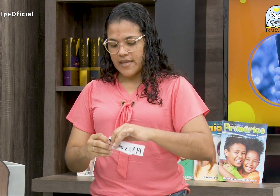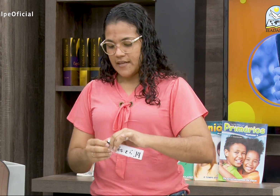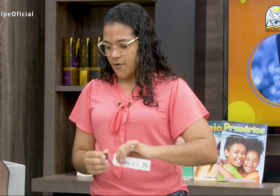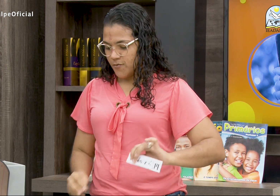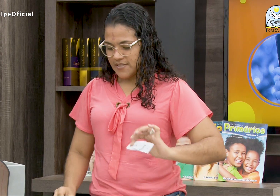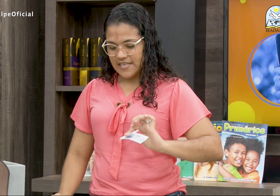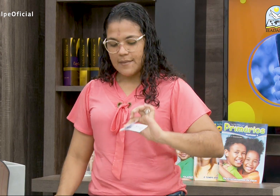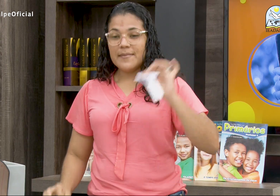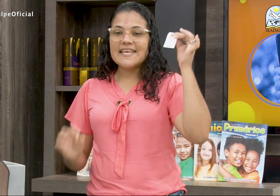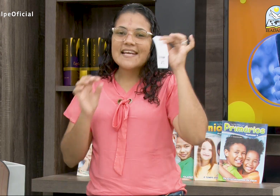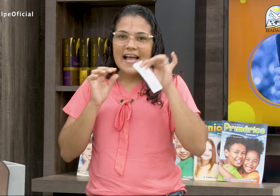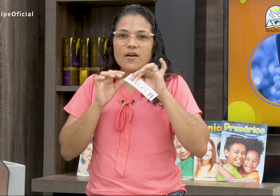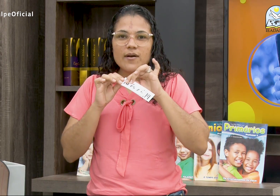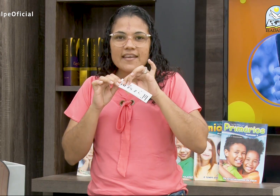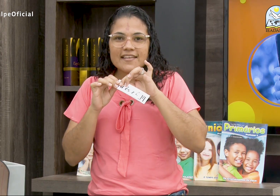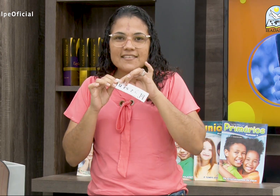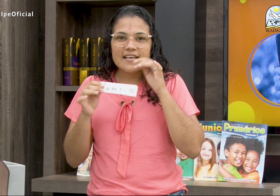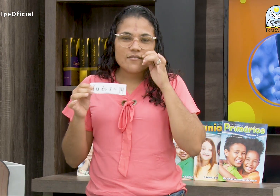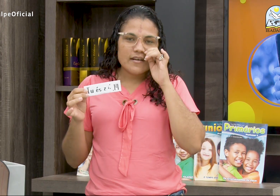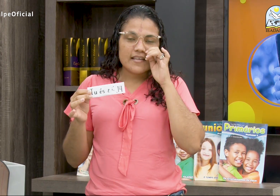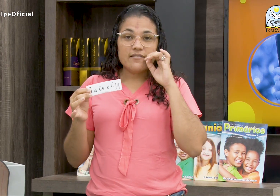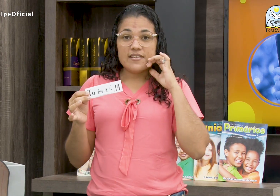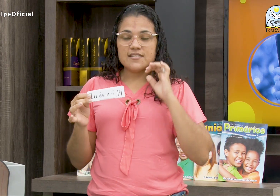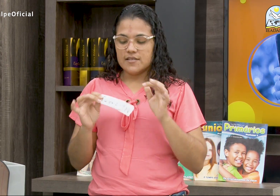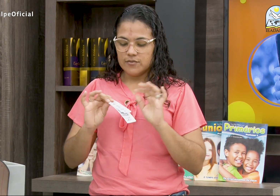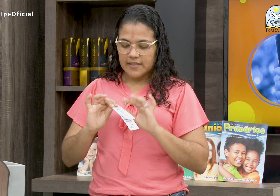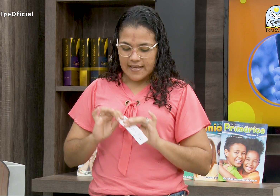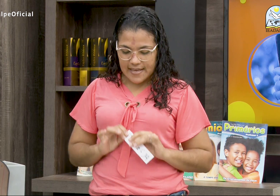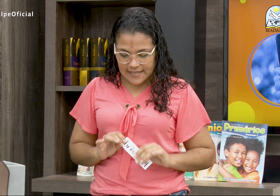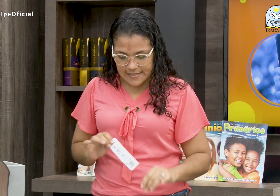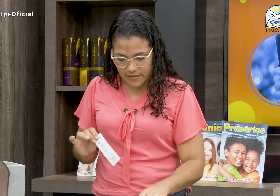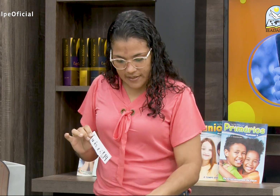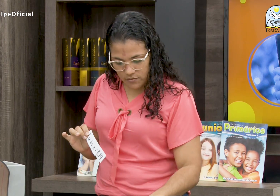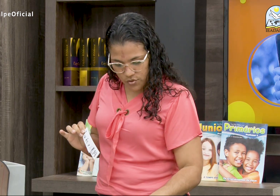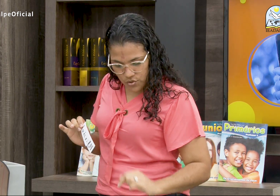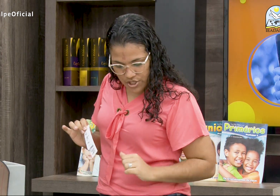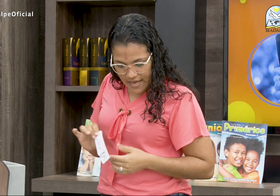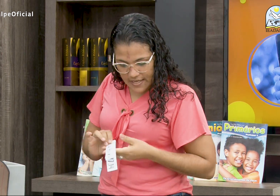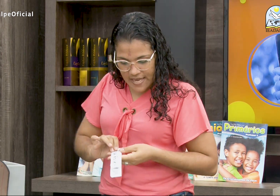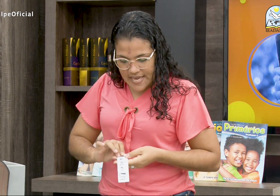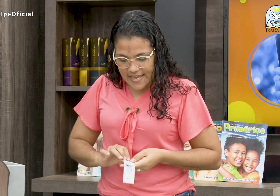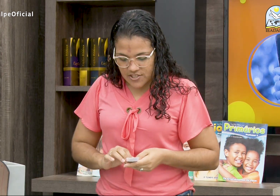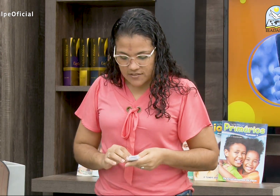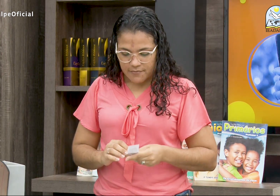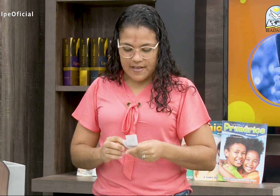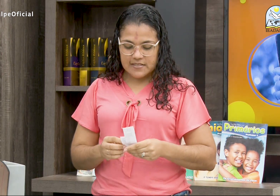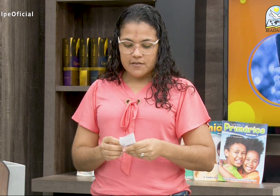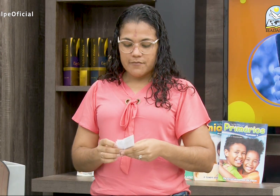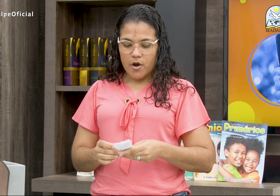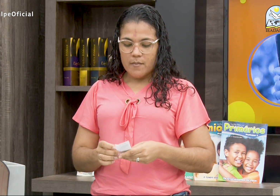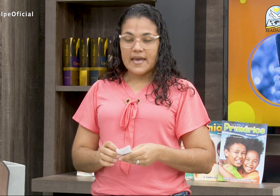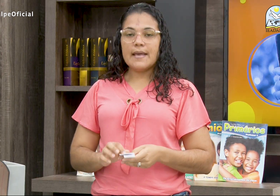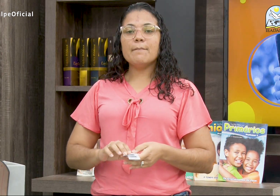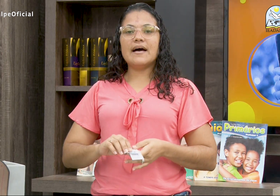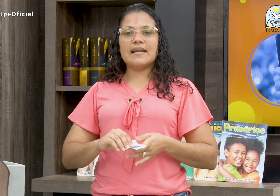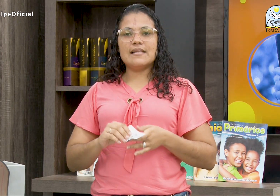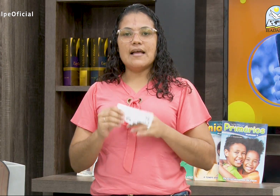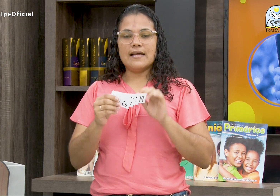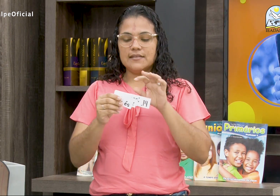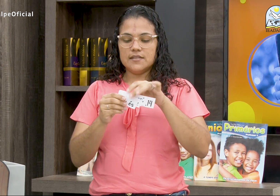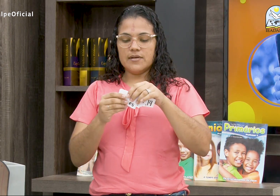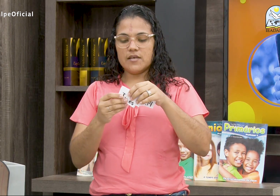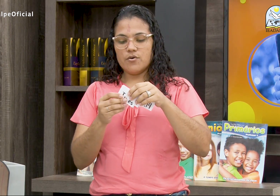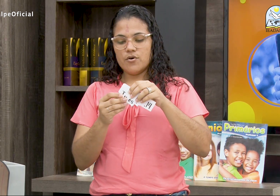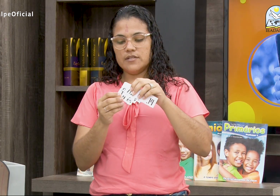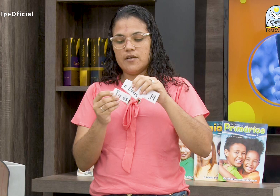algo que ele consiga brincar com aquele versículo, né? E a lição, ela nos sugere que a gente faça de forma